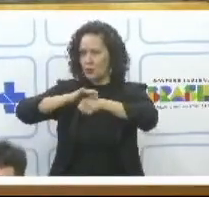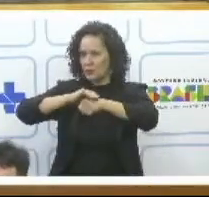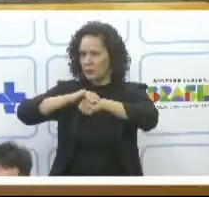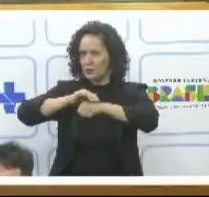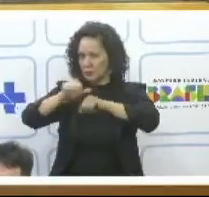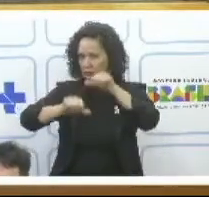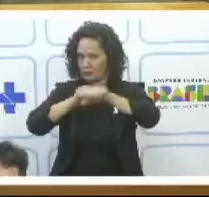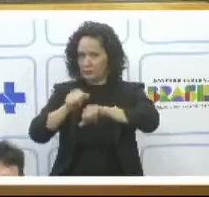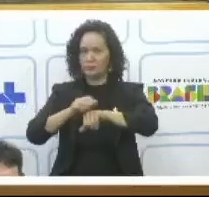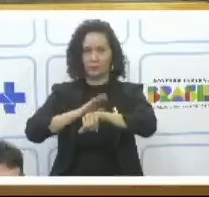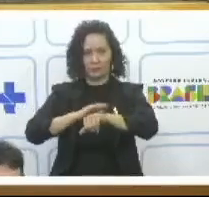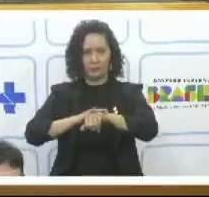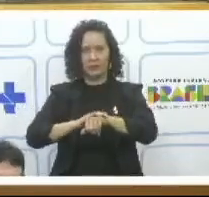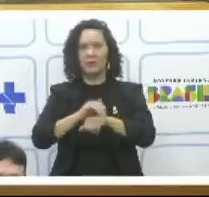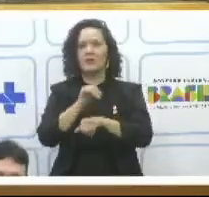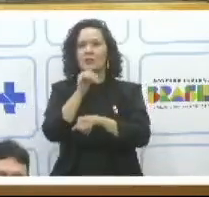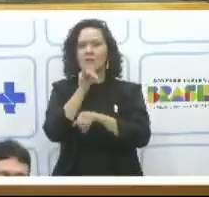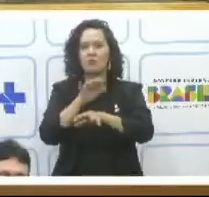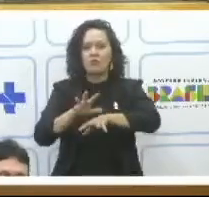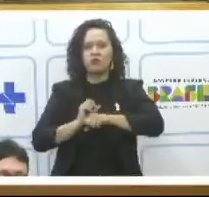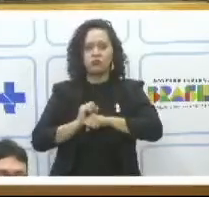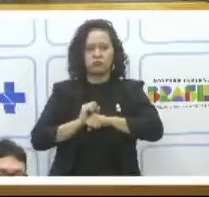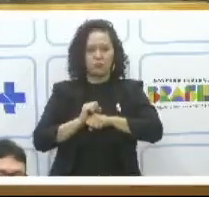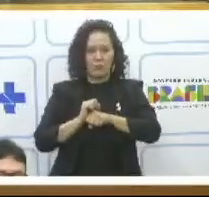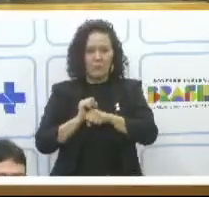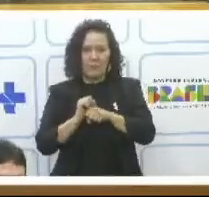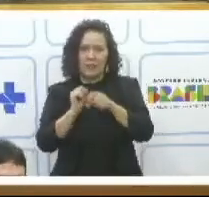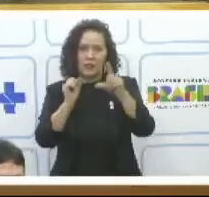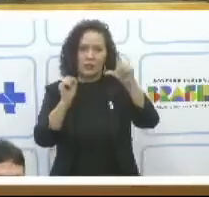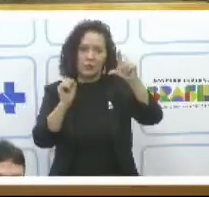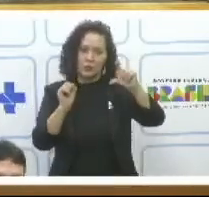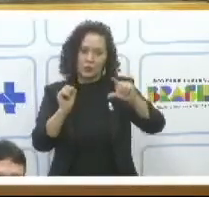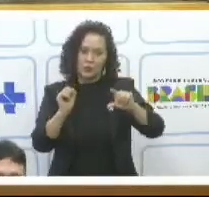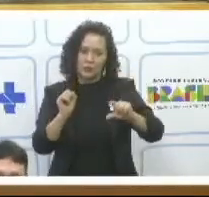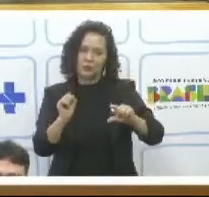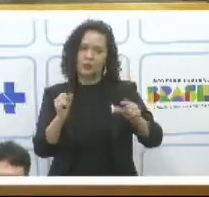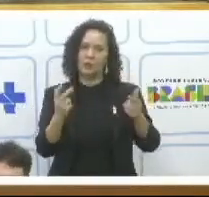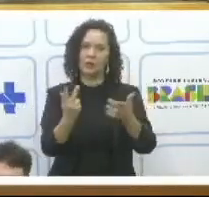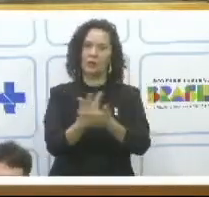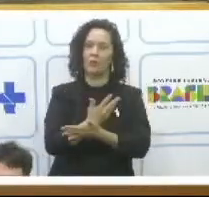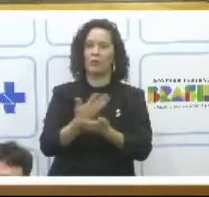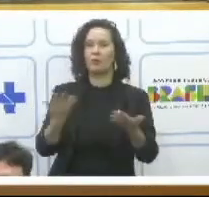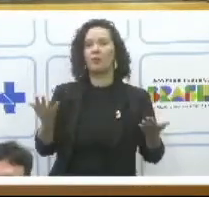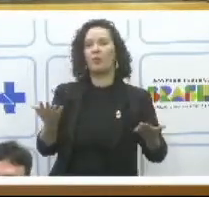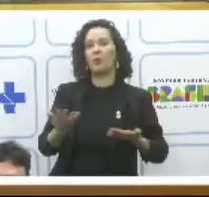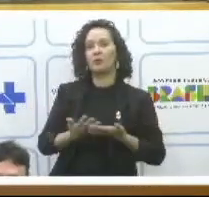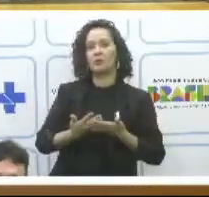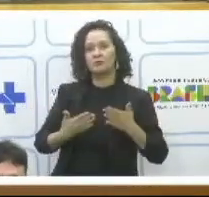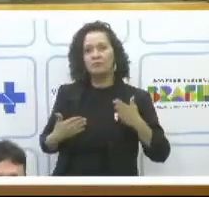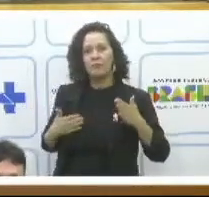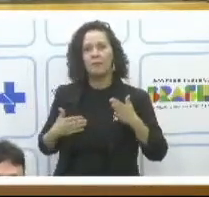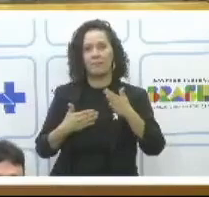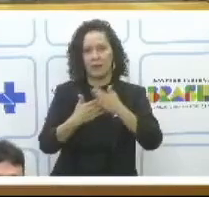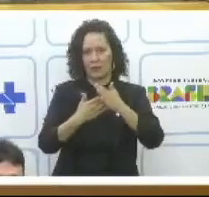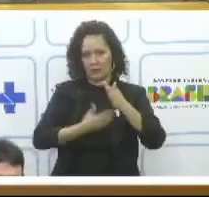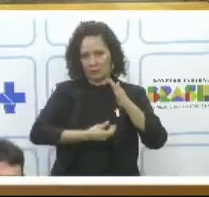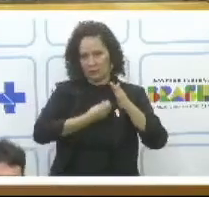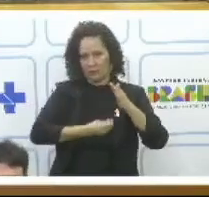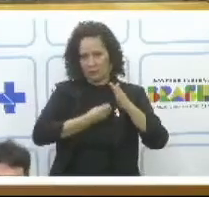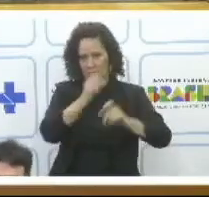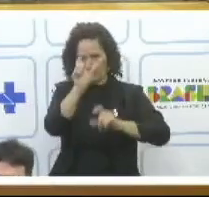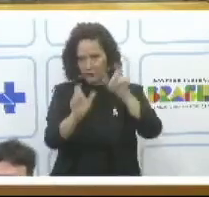né, infecciosas, né, elas têm uma diminuição, né, do seu impacto no dia a dia,